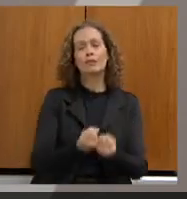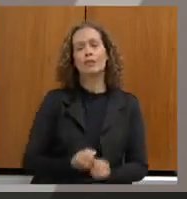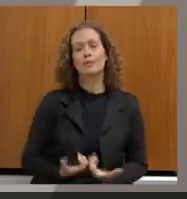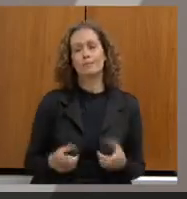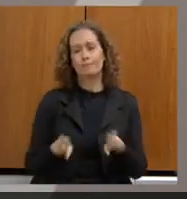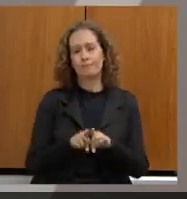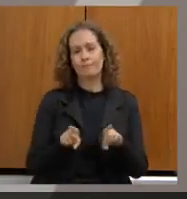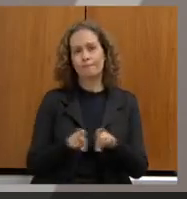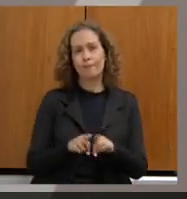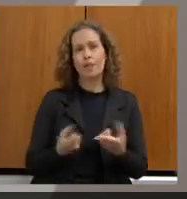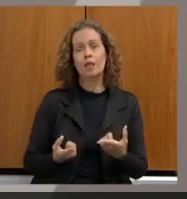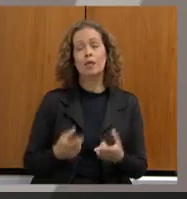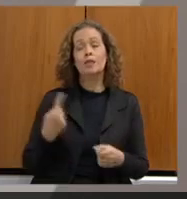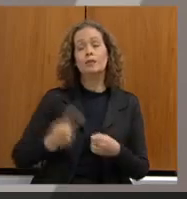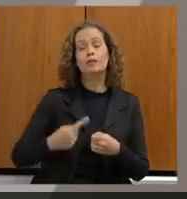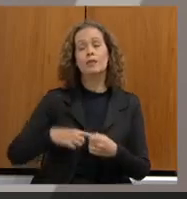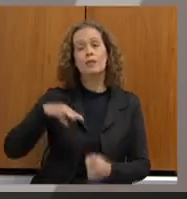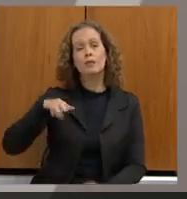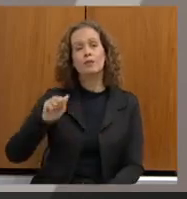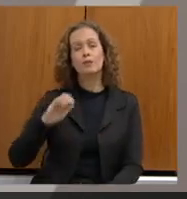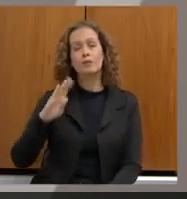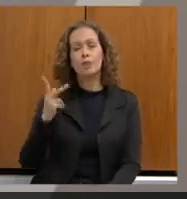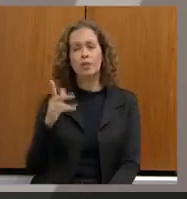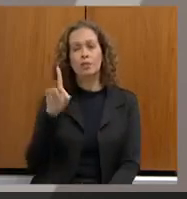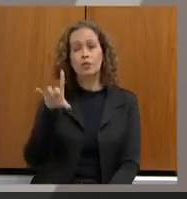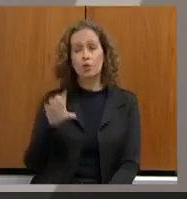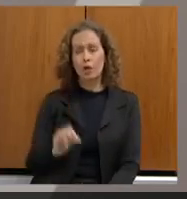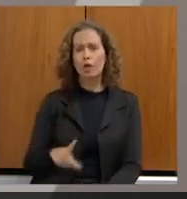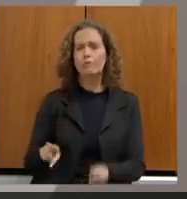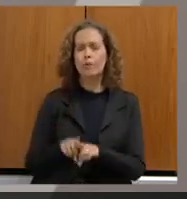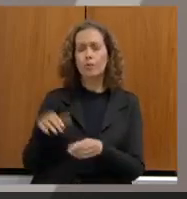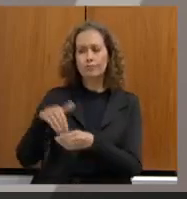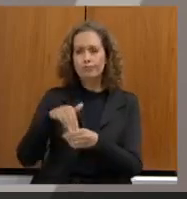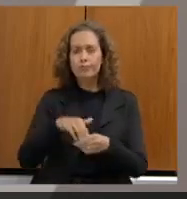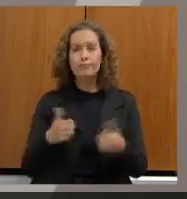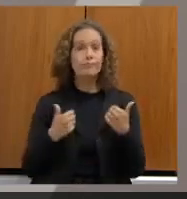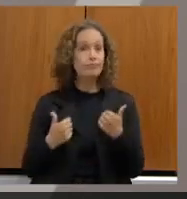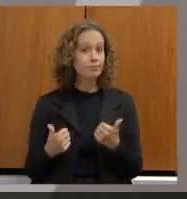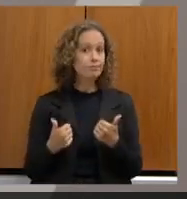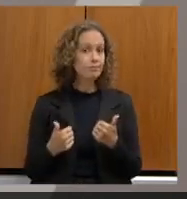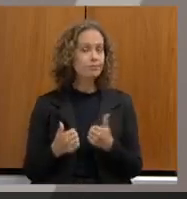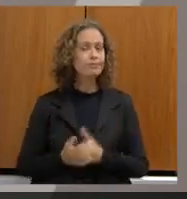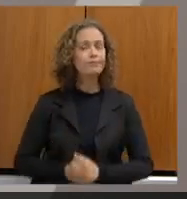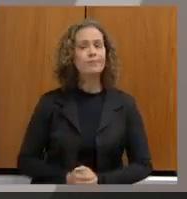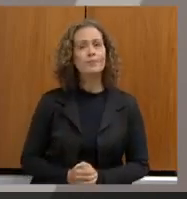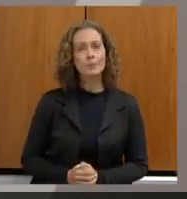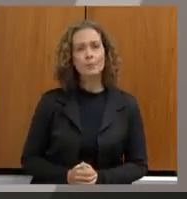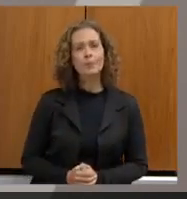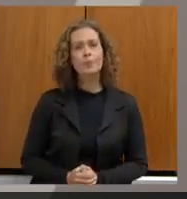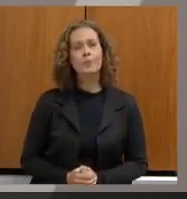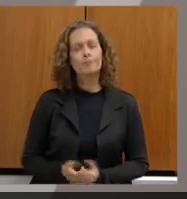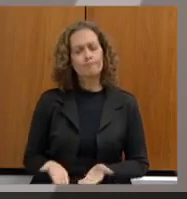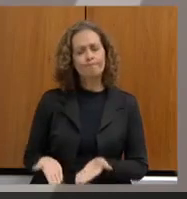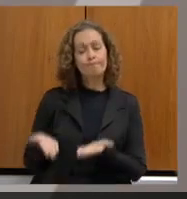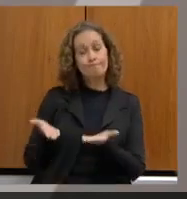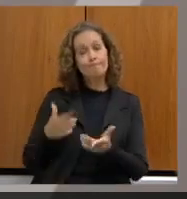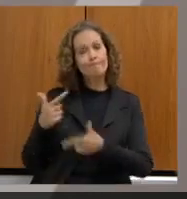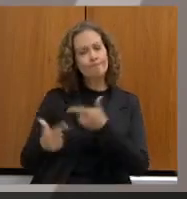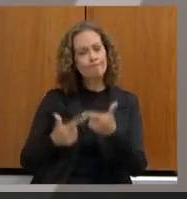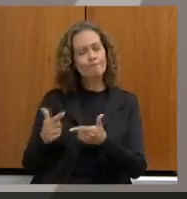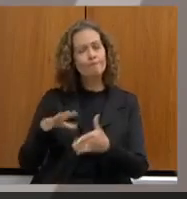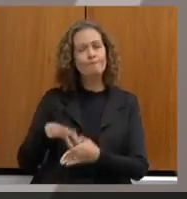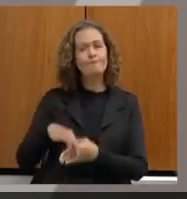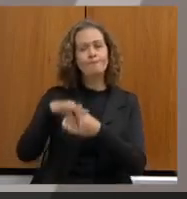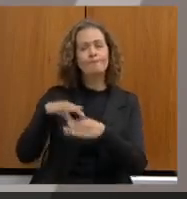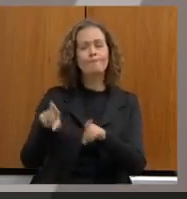a nossa querida cidade Machado onde também a gente é muito bem votado E aí eu enaltecer o trabalho dessas